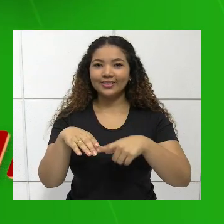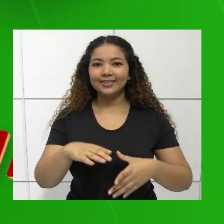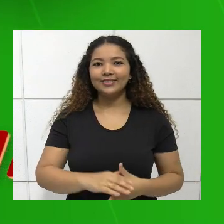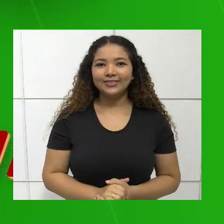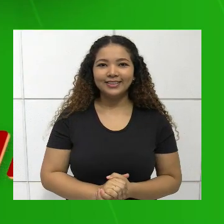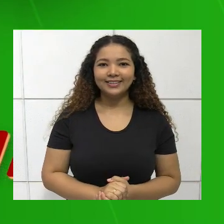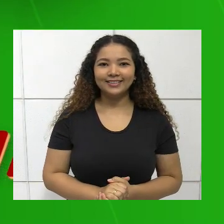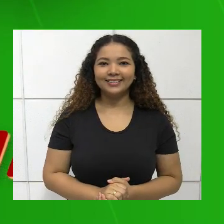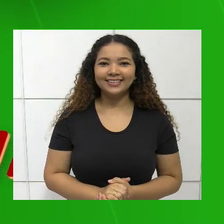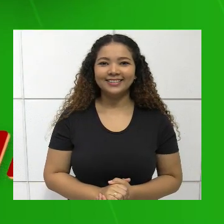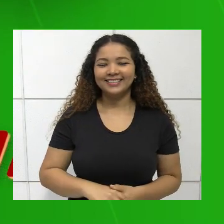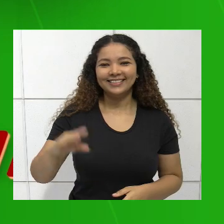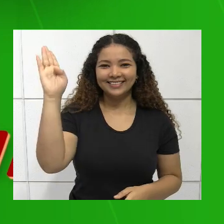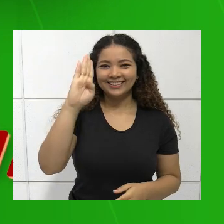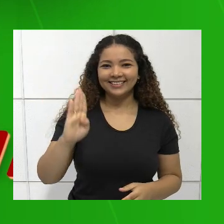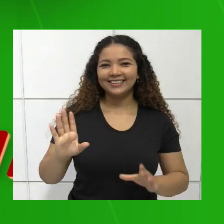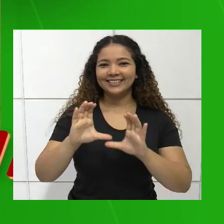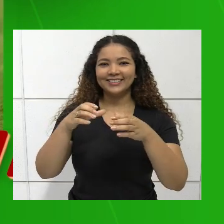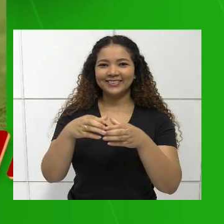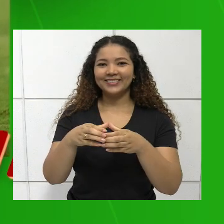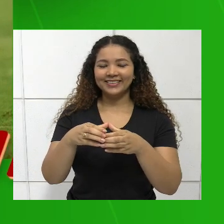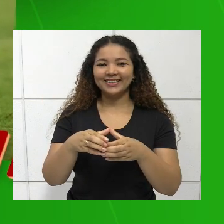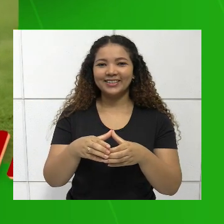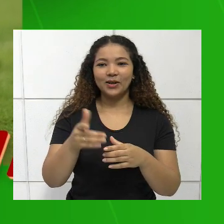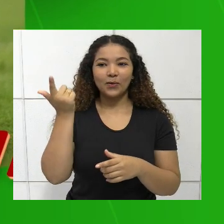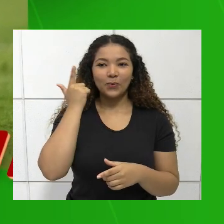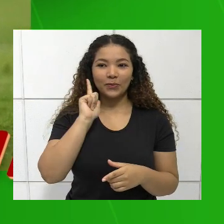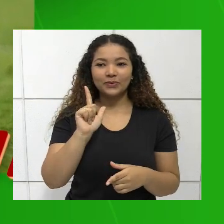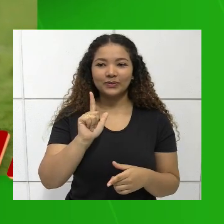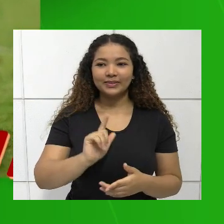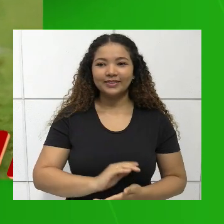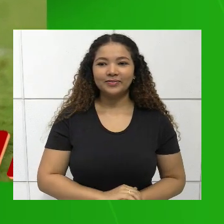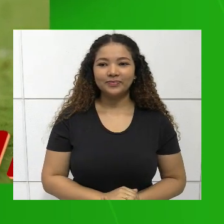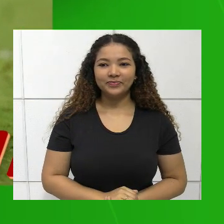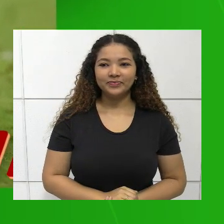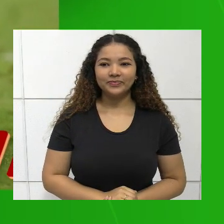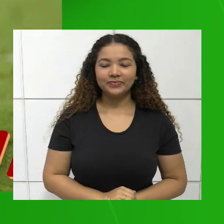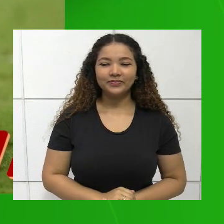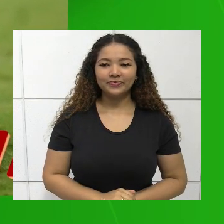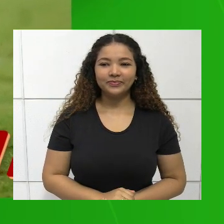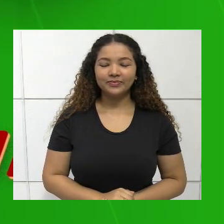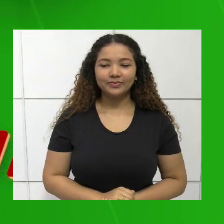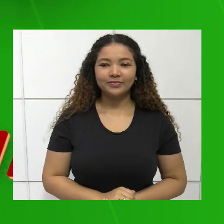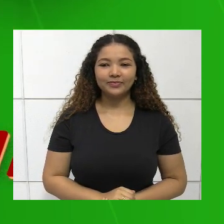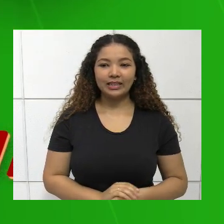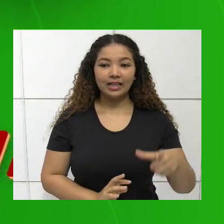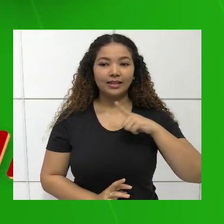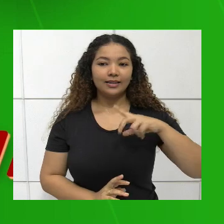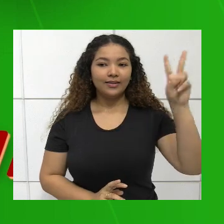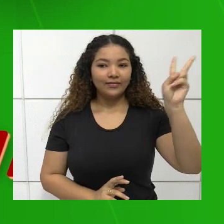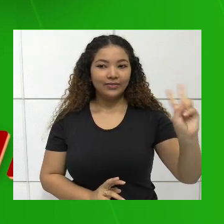A seleção brasileira decepcionou a todos ao empatar por 1-1 com a Venezuela na noite desta quinta-feira